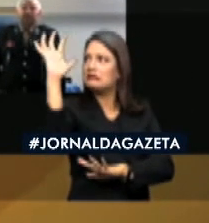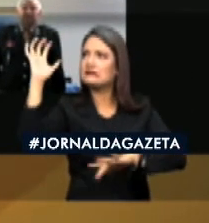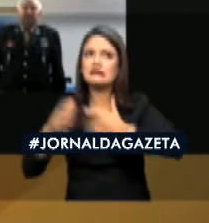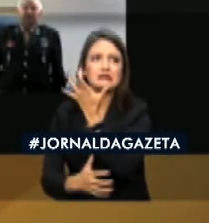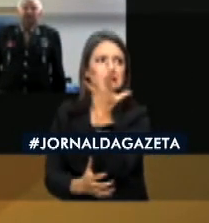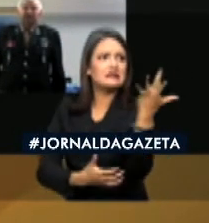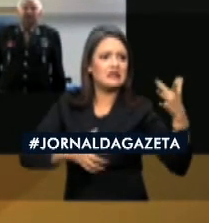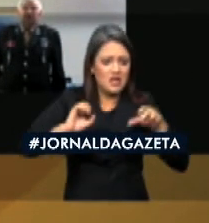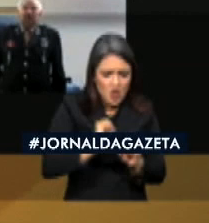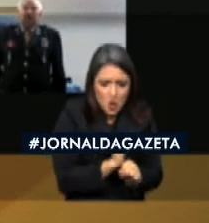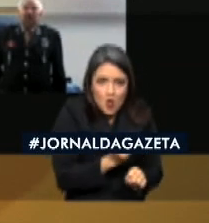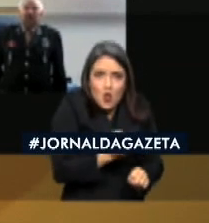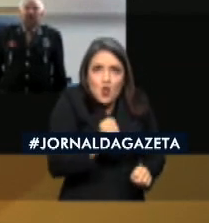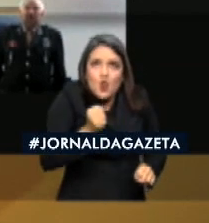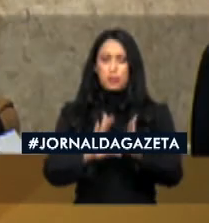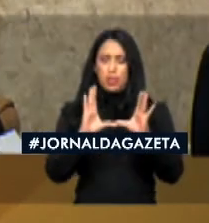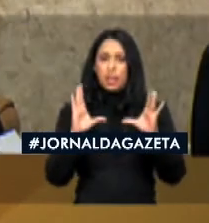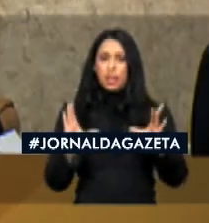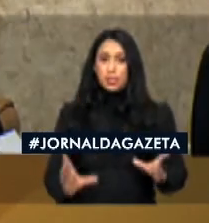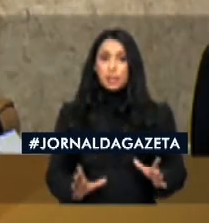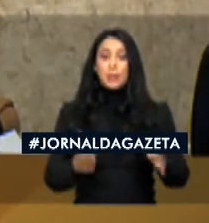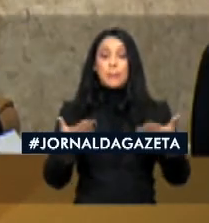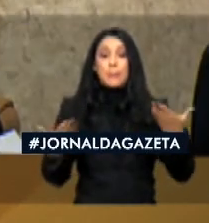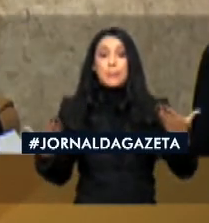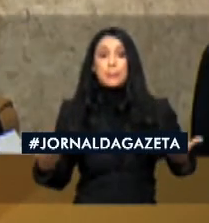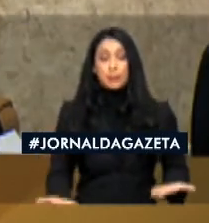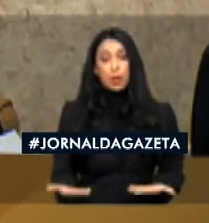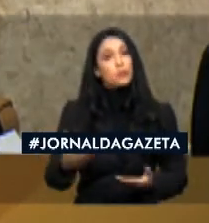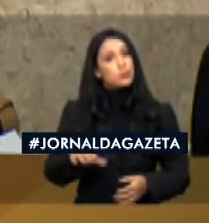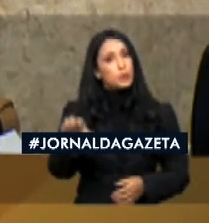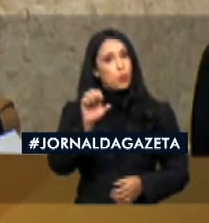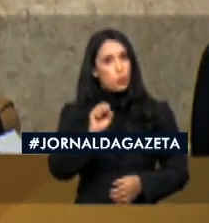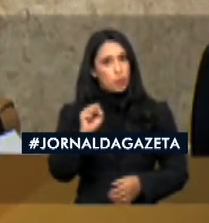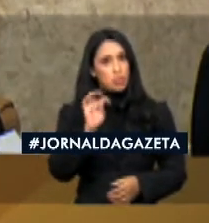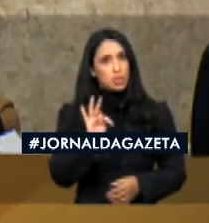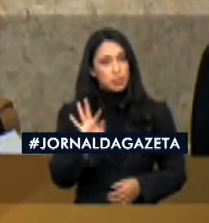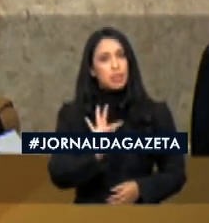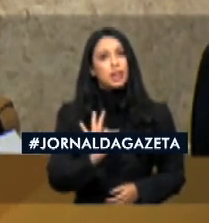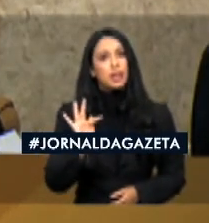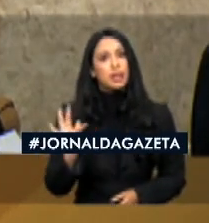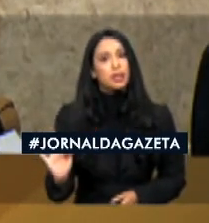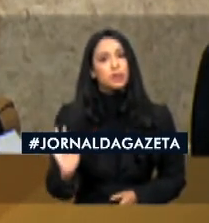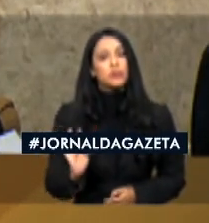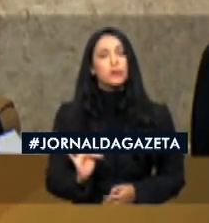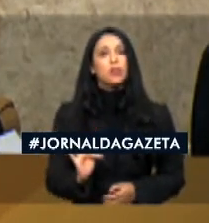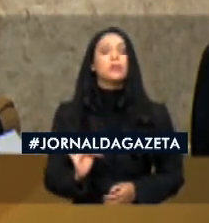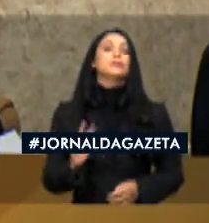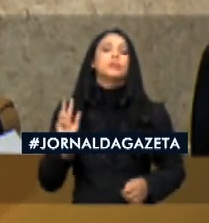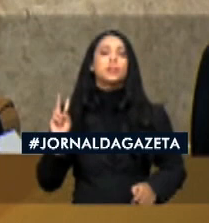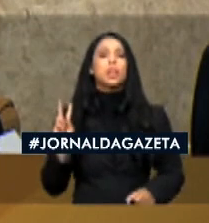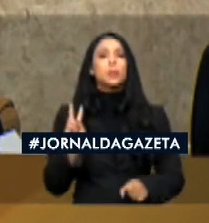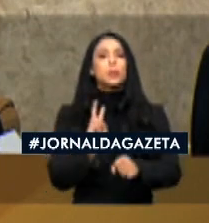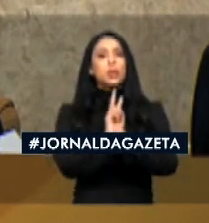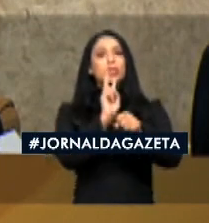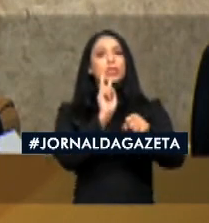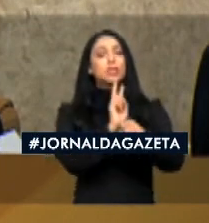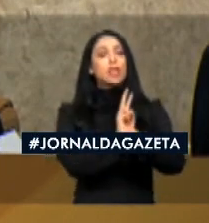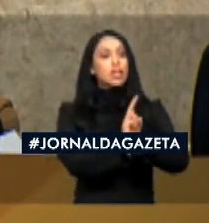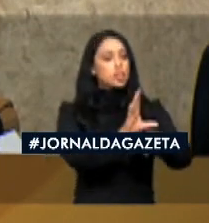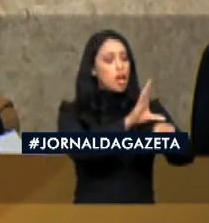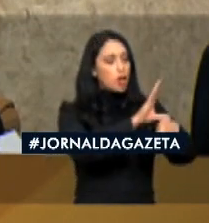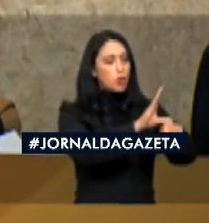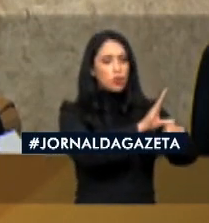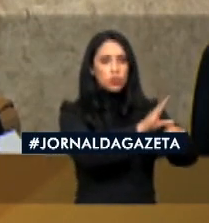escolhas virtuosas e conscientes. Este Supremo Tribunal Federal, guardião da